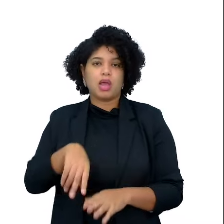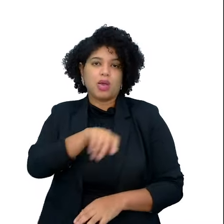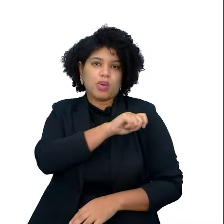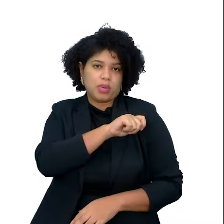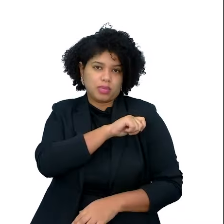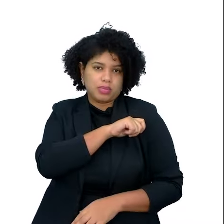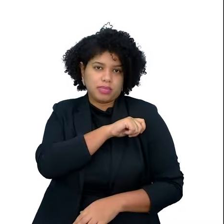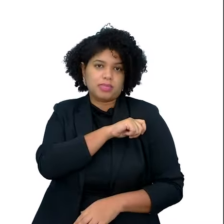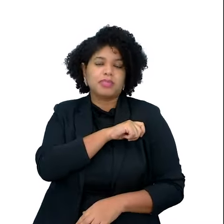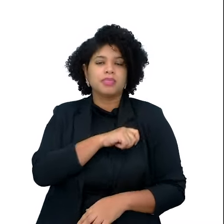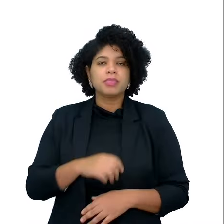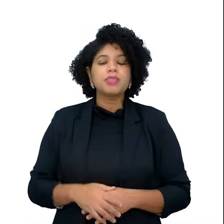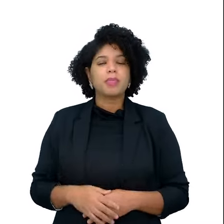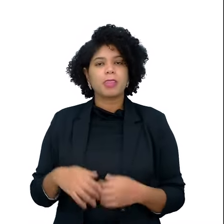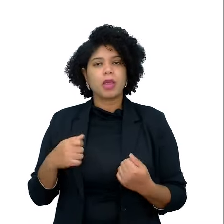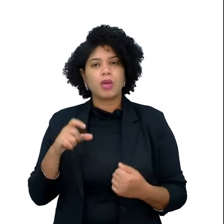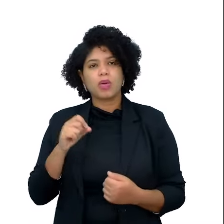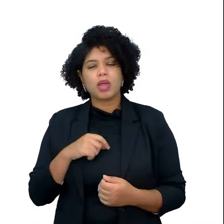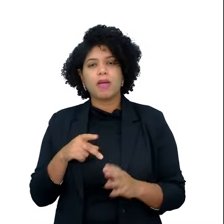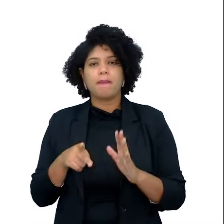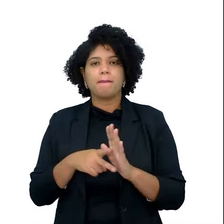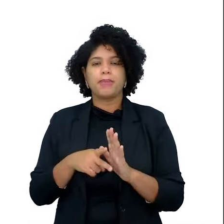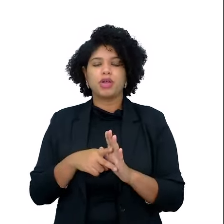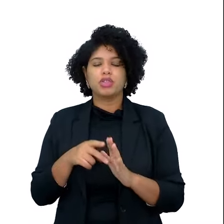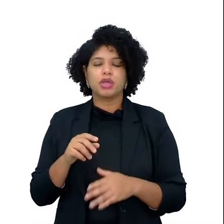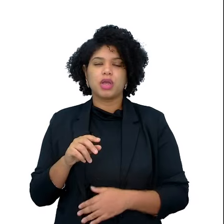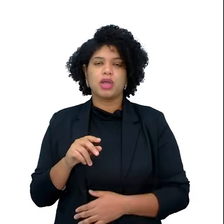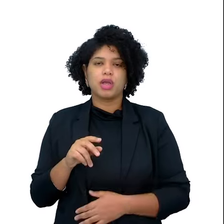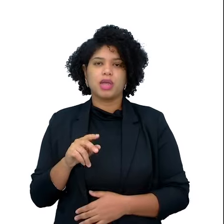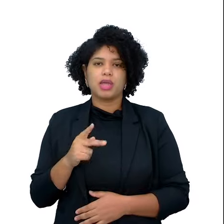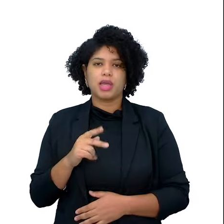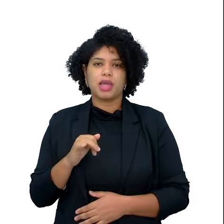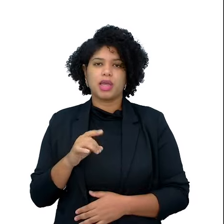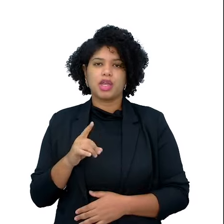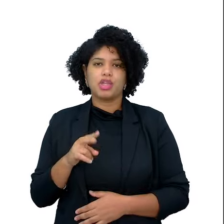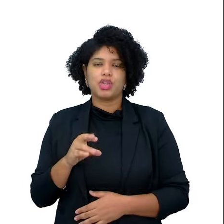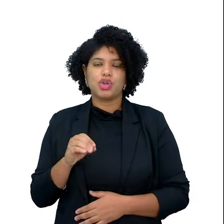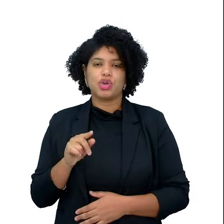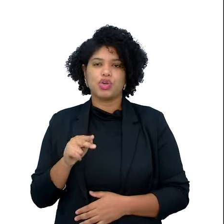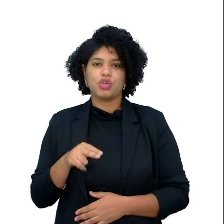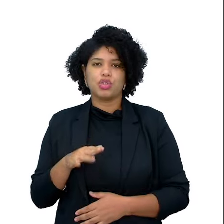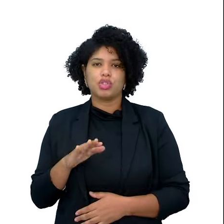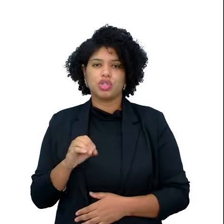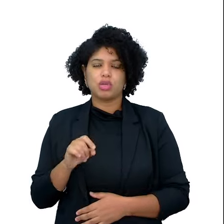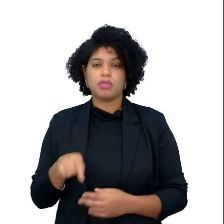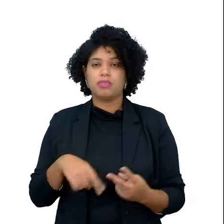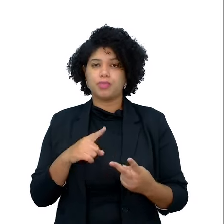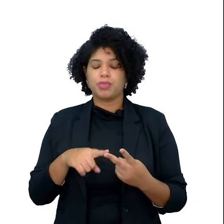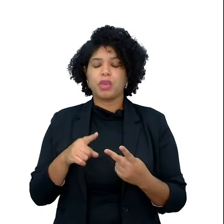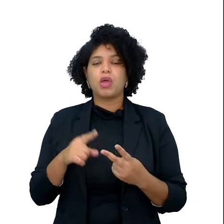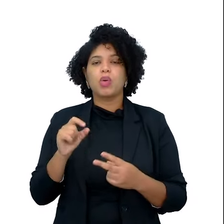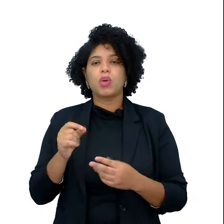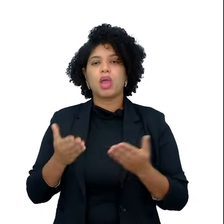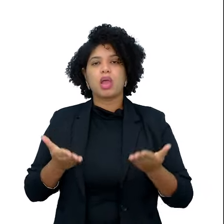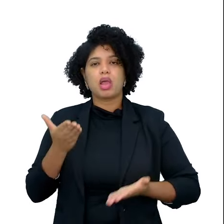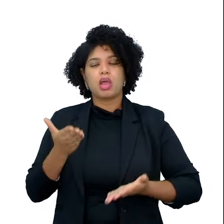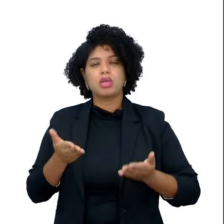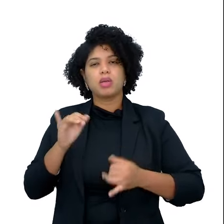que estar falando de potencial hidrogeniônico e também de equilíbrio químico em